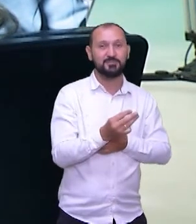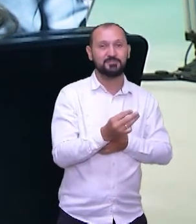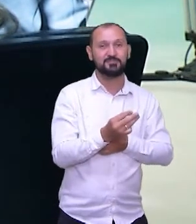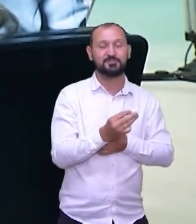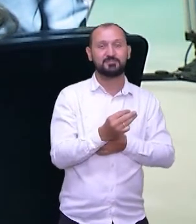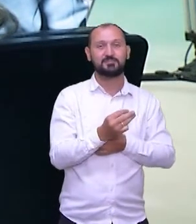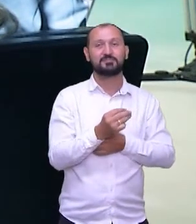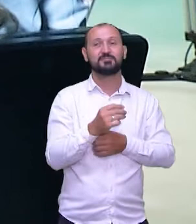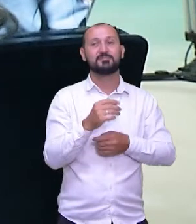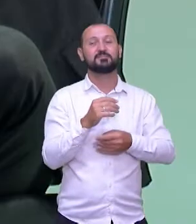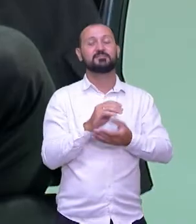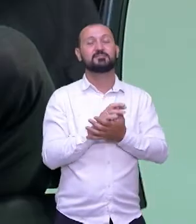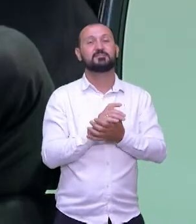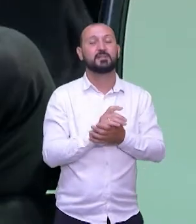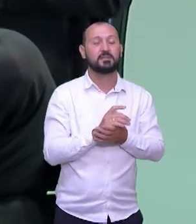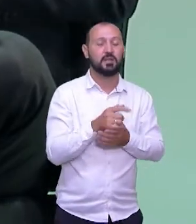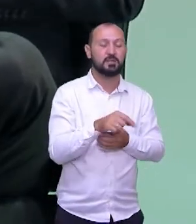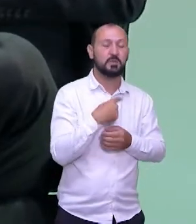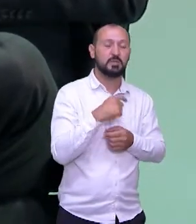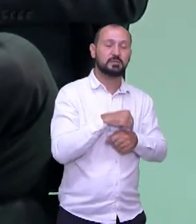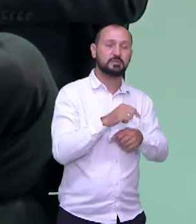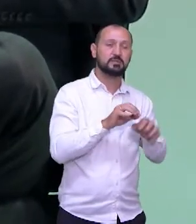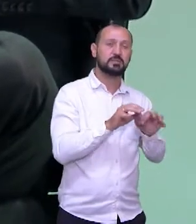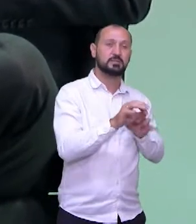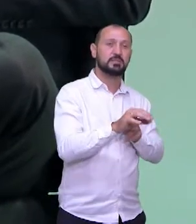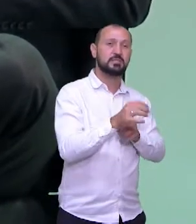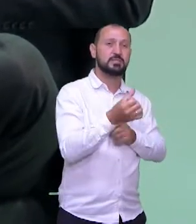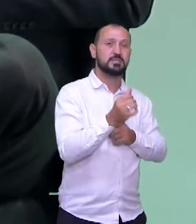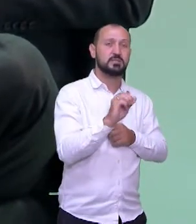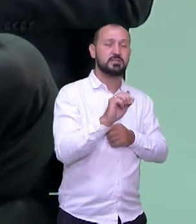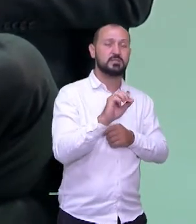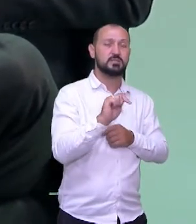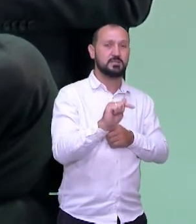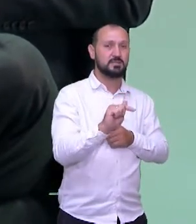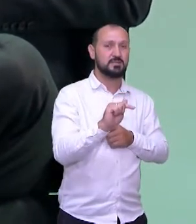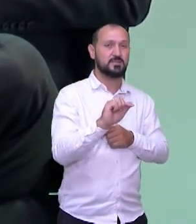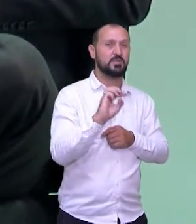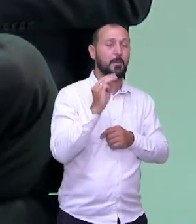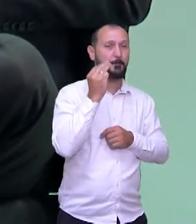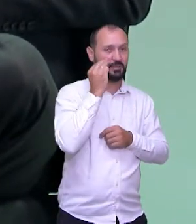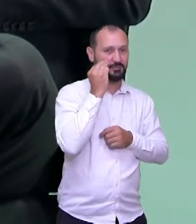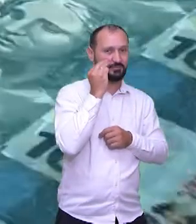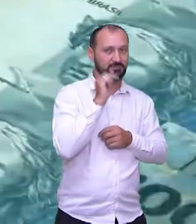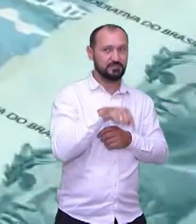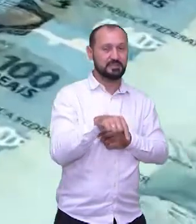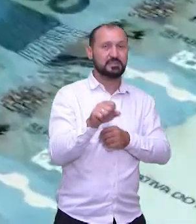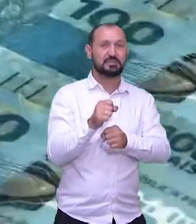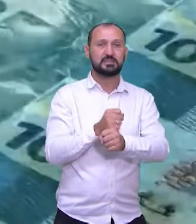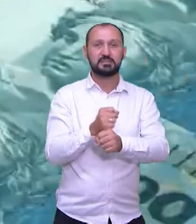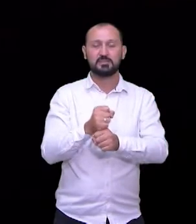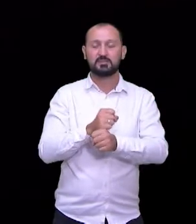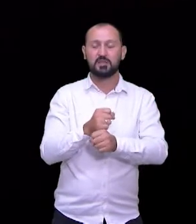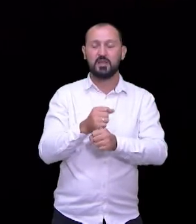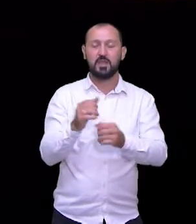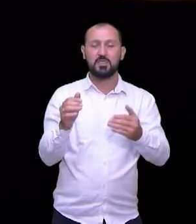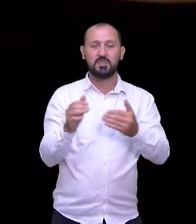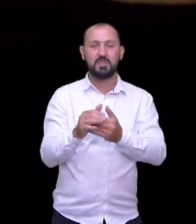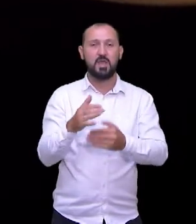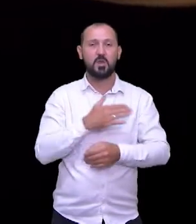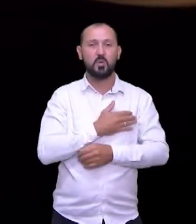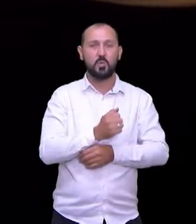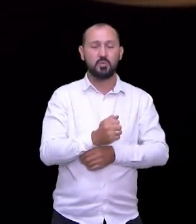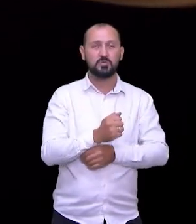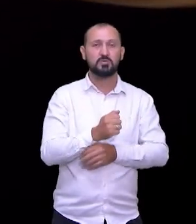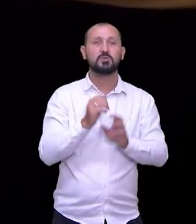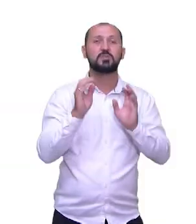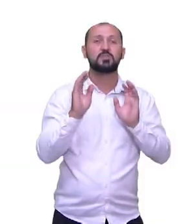Milhões, bilhões. Então, a de curto prazo, 67 milhões apenas. Esse ano, até o mês de agosto,